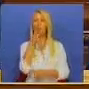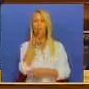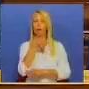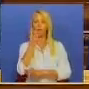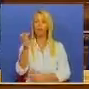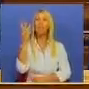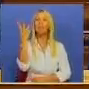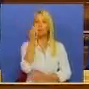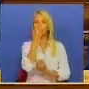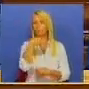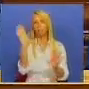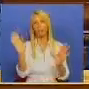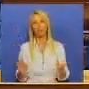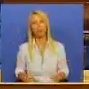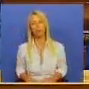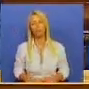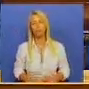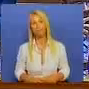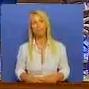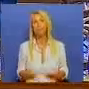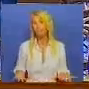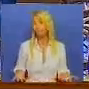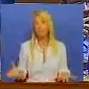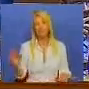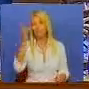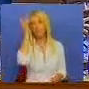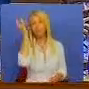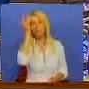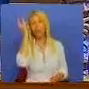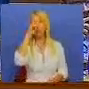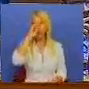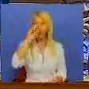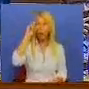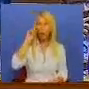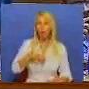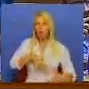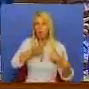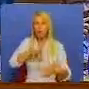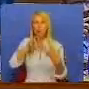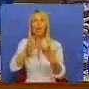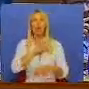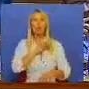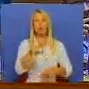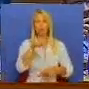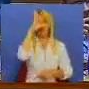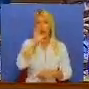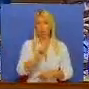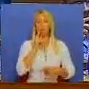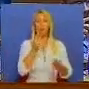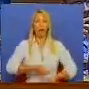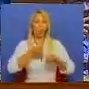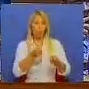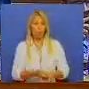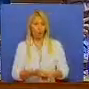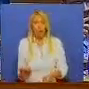3 anos perdidos. É mais fácil recordar os conflitos do Sr. Ministro da Agricultura do que as suas